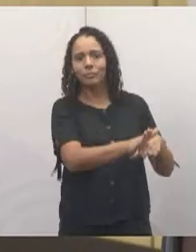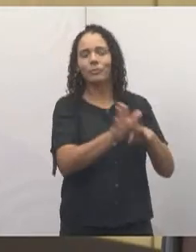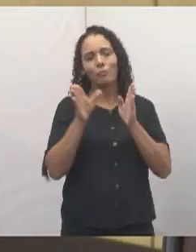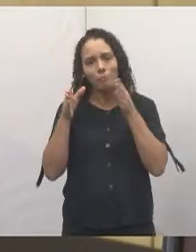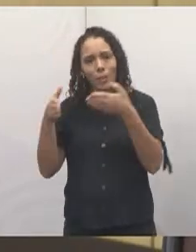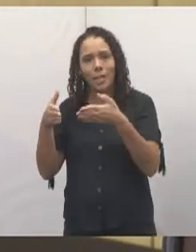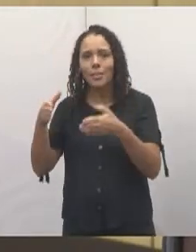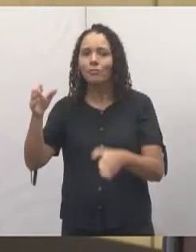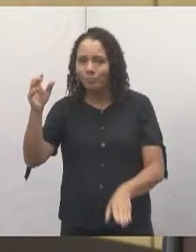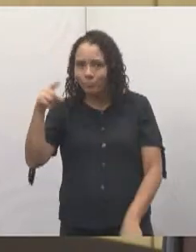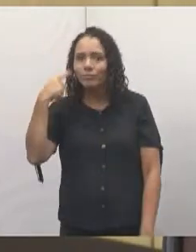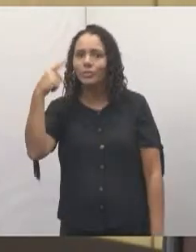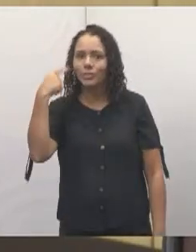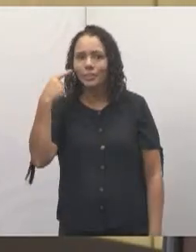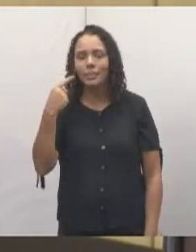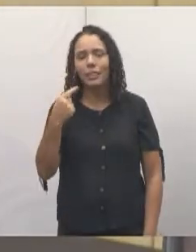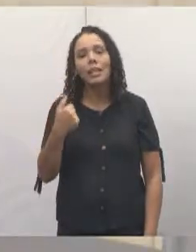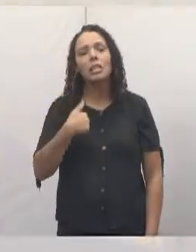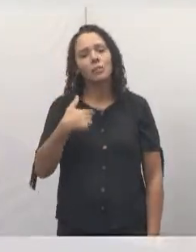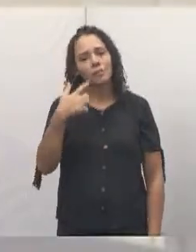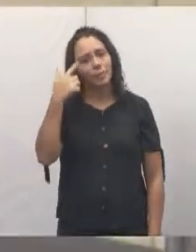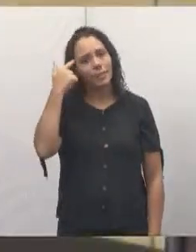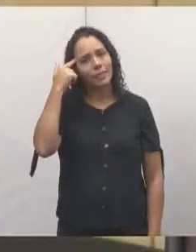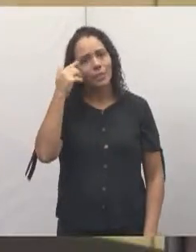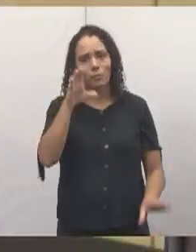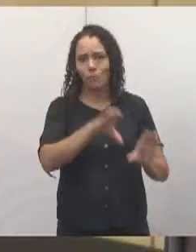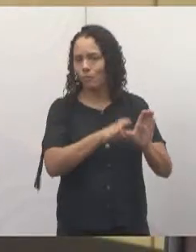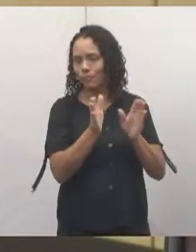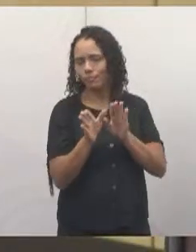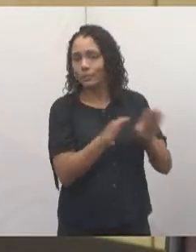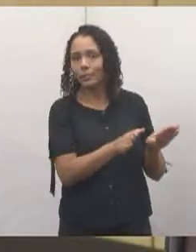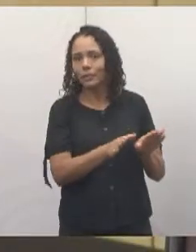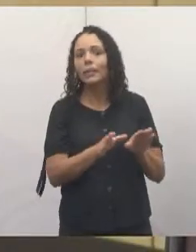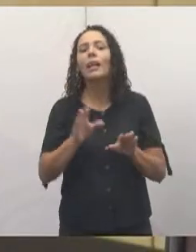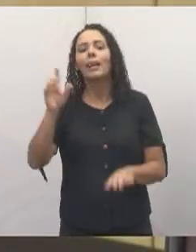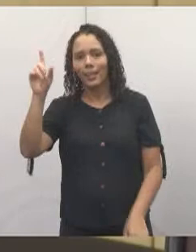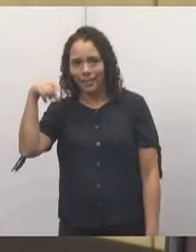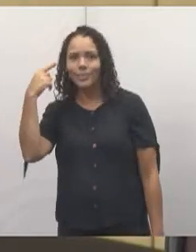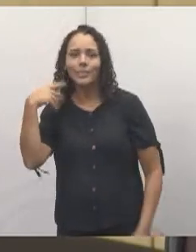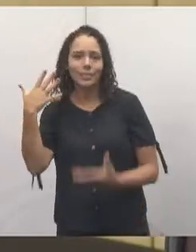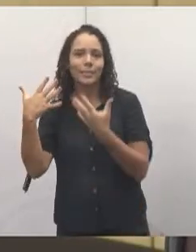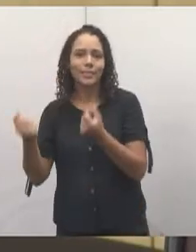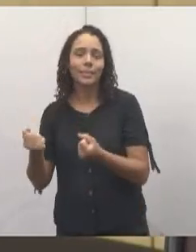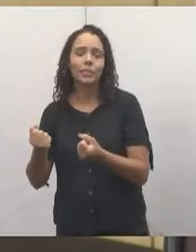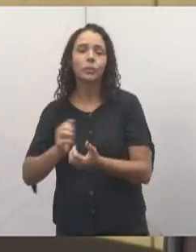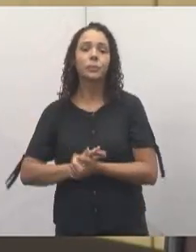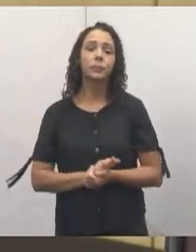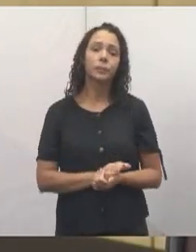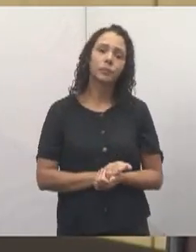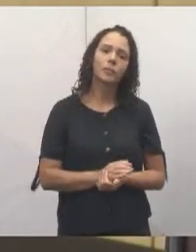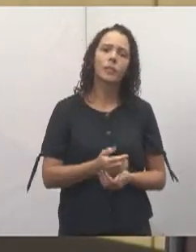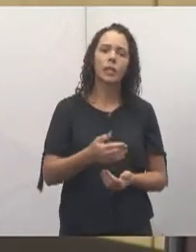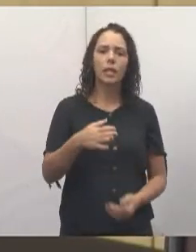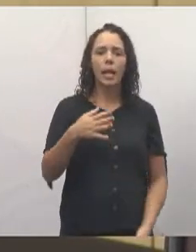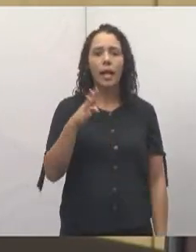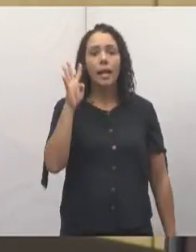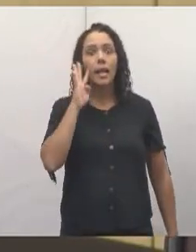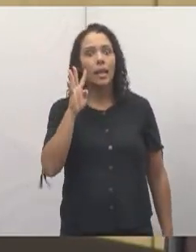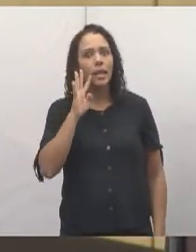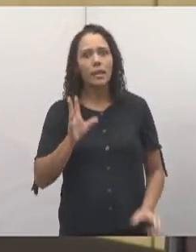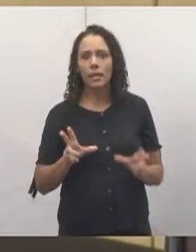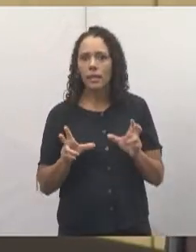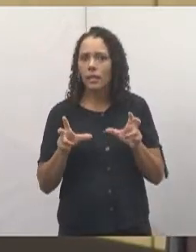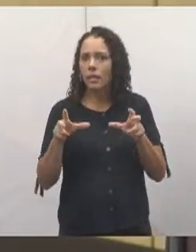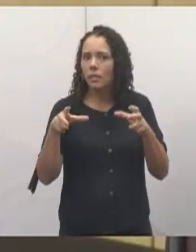senti que não era para ser concurseira mesmo, era para ser advogada. E eu acho muito legal assim essa iniciativa, né, de ter isso da Câmara com